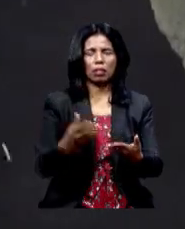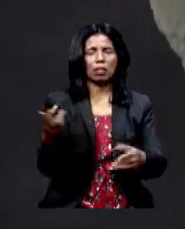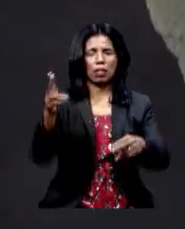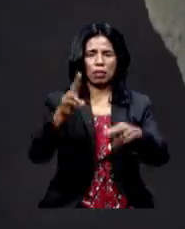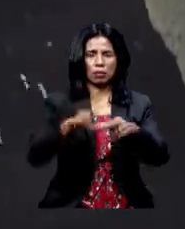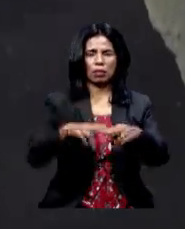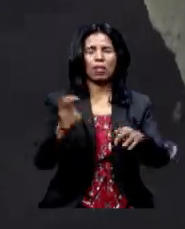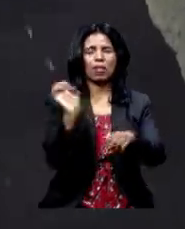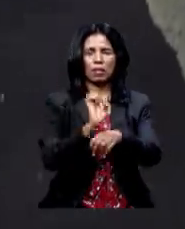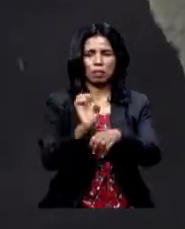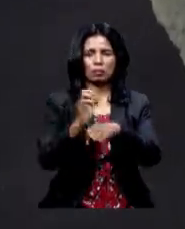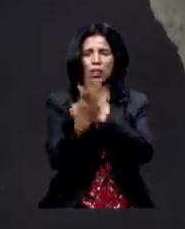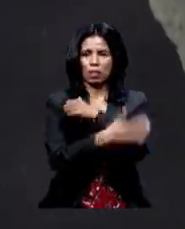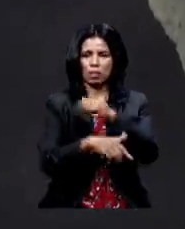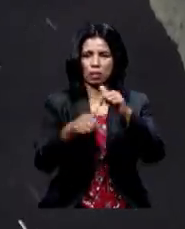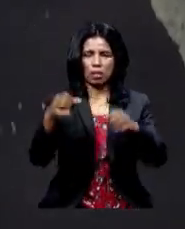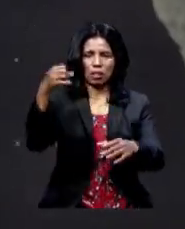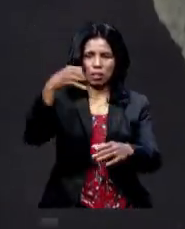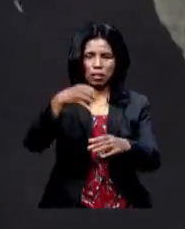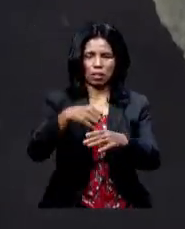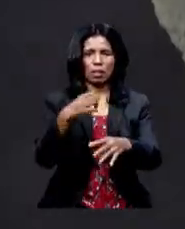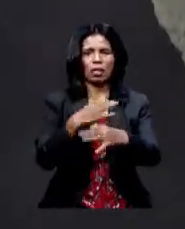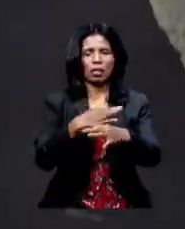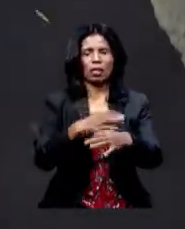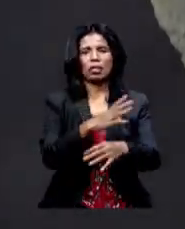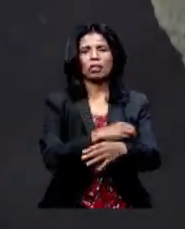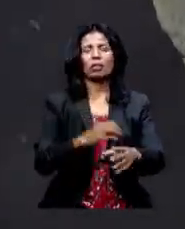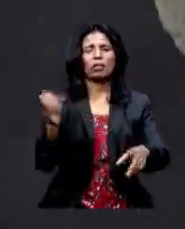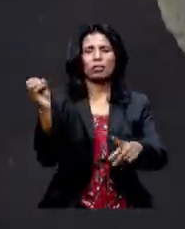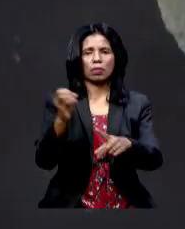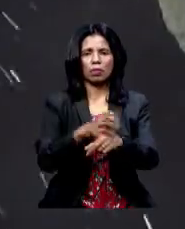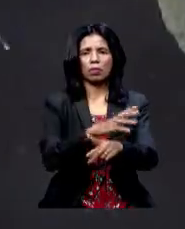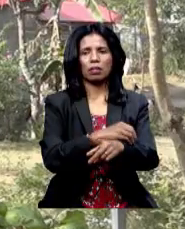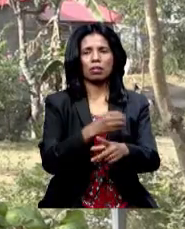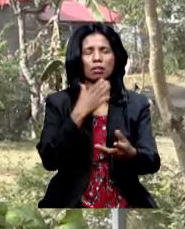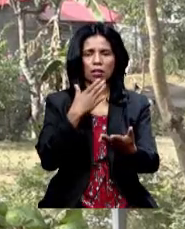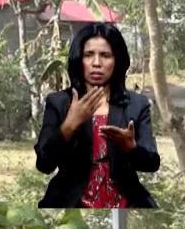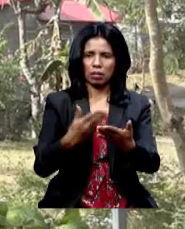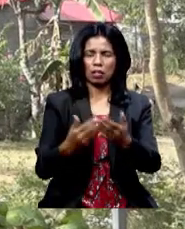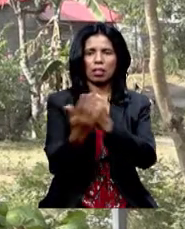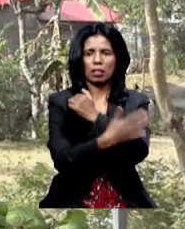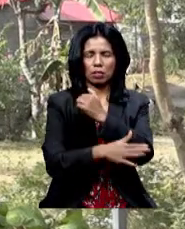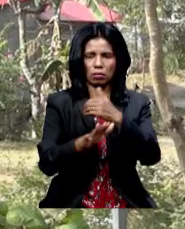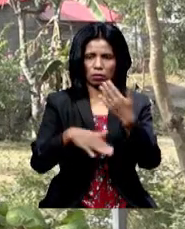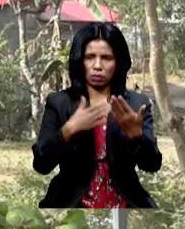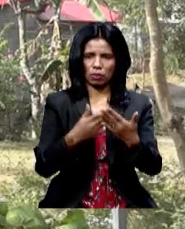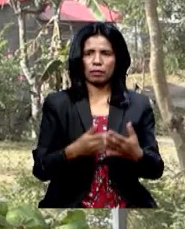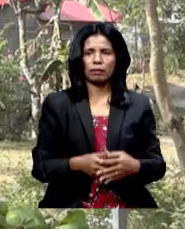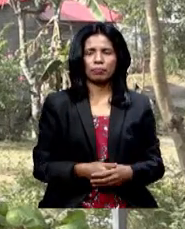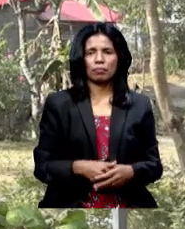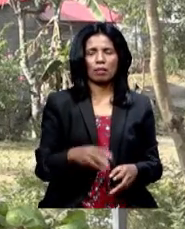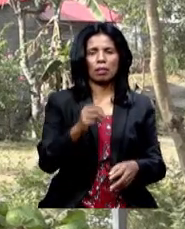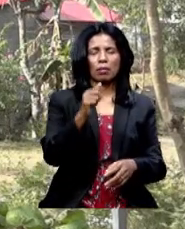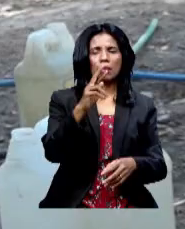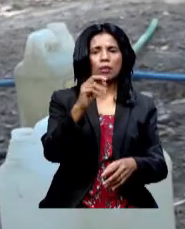crescimento económico railaran, inclui hadia oportunidade ba emprego no produtividade na saunian. Manuel da